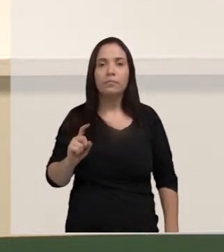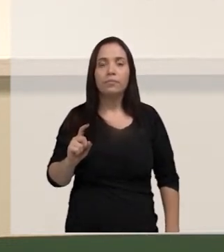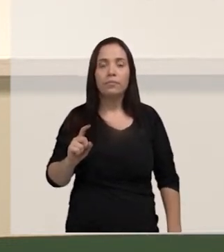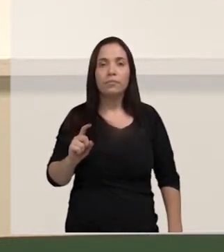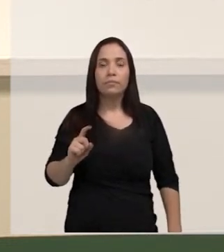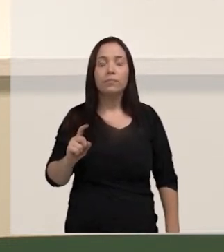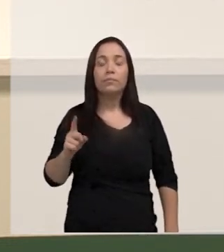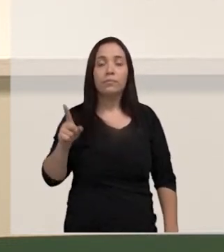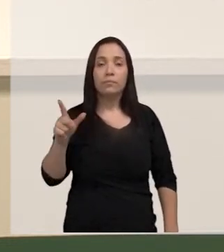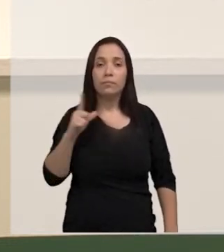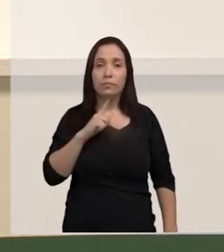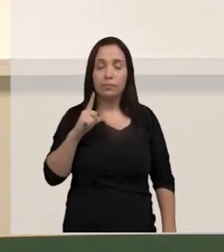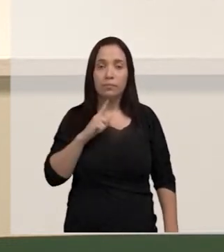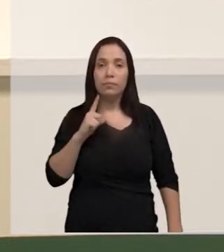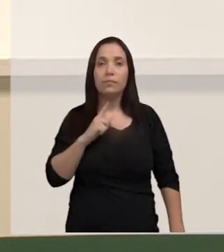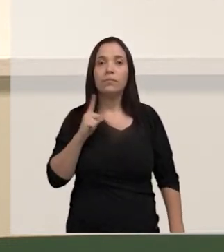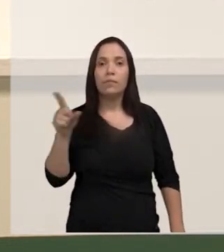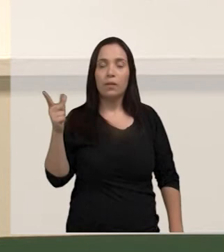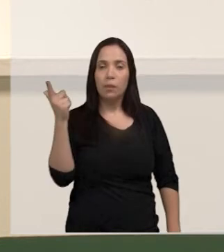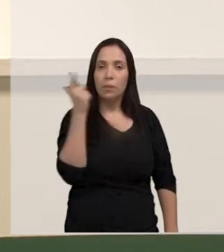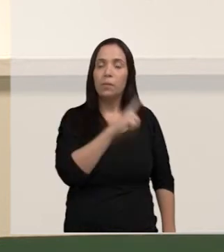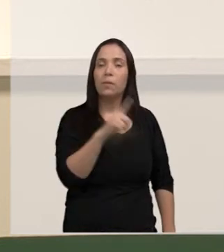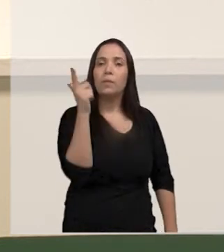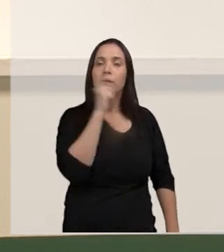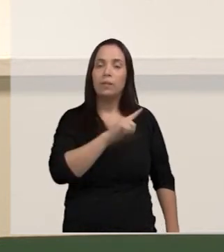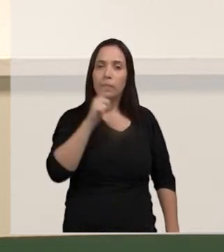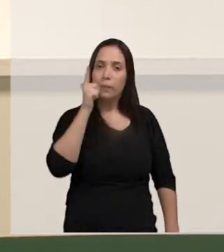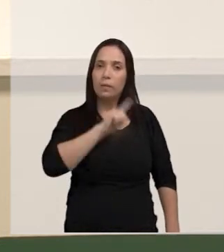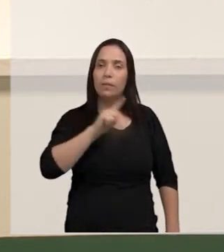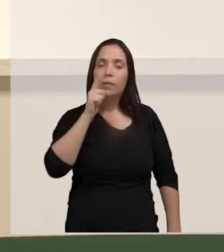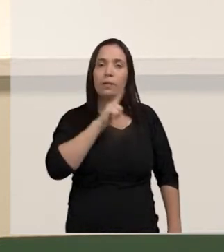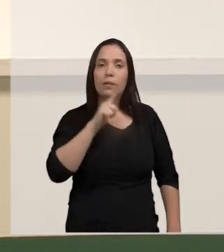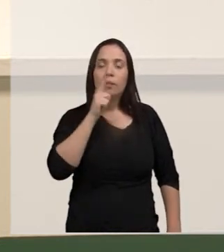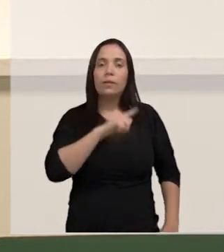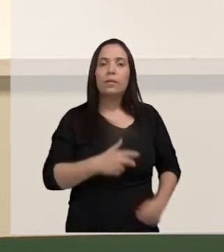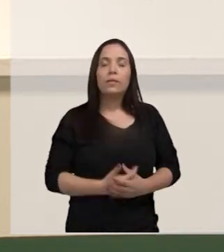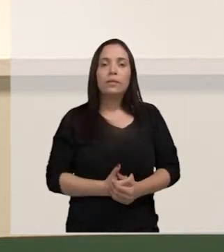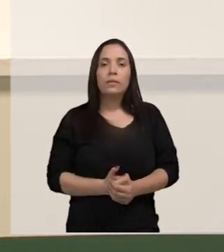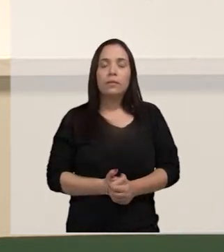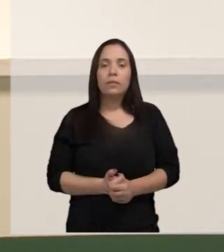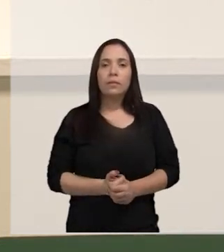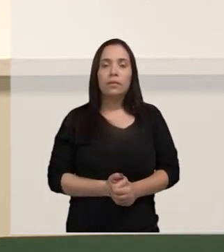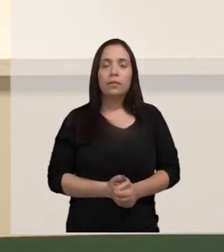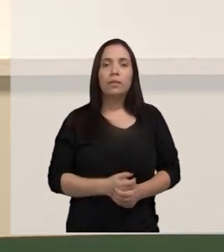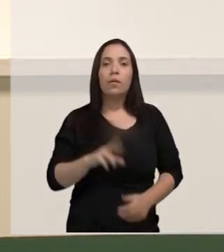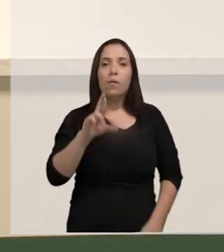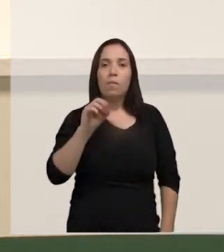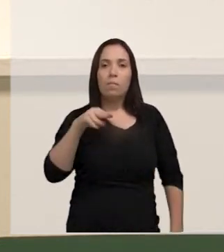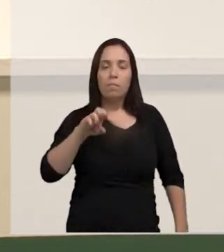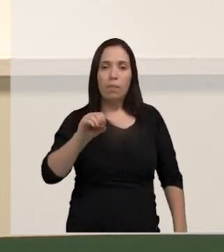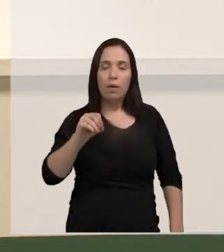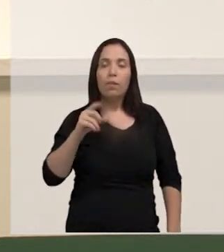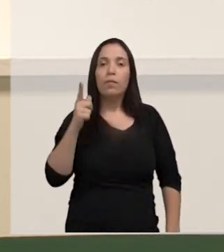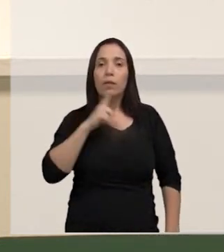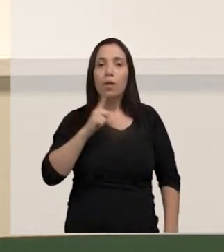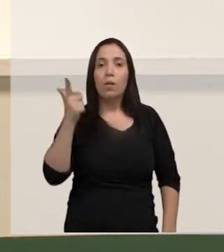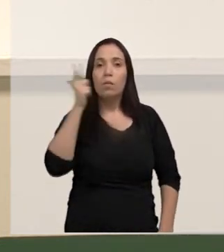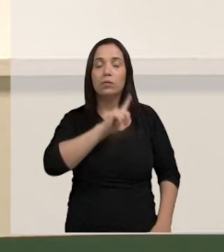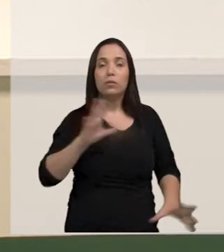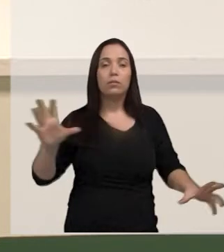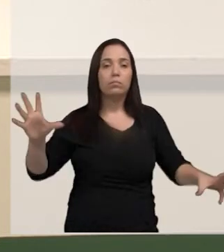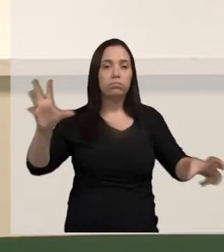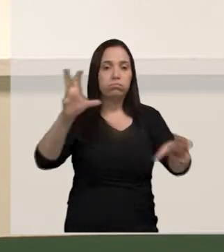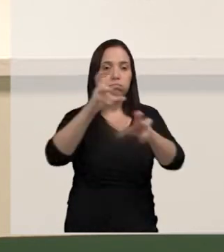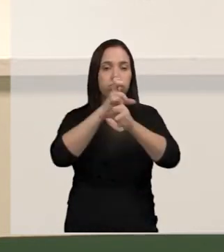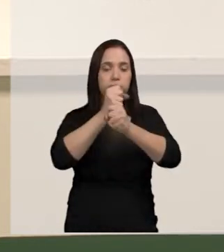é adversário dele lá. E é um trator, né, rapaz? É adversário dele, a cobra que o Serginho criou lá. O Romeu teve também voto para se eleger deputado federal,